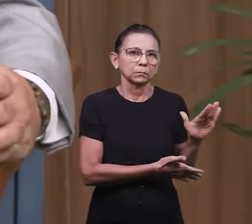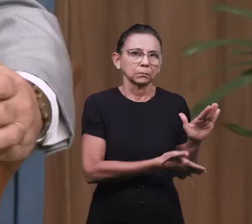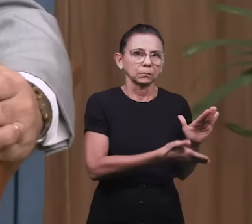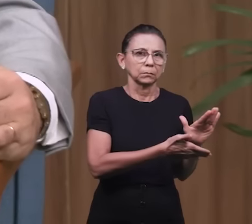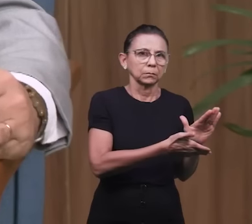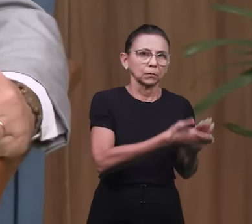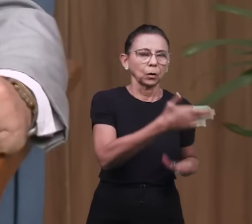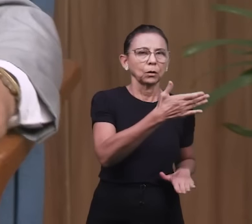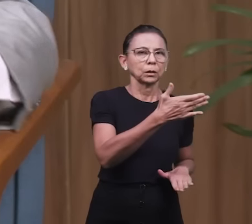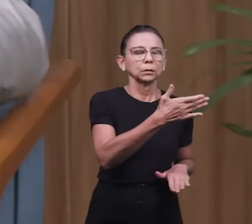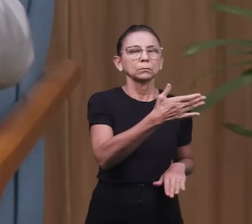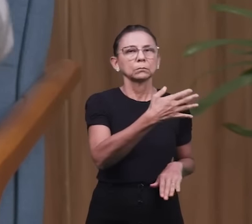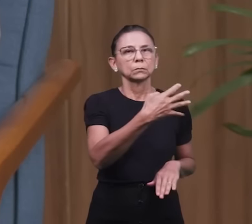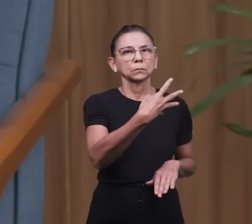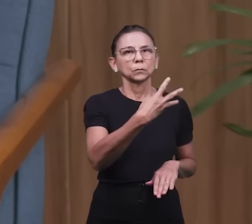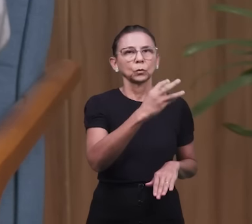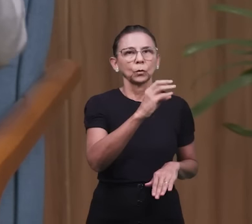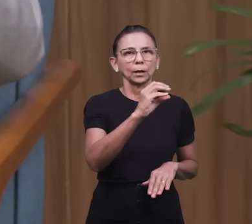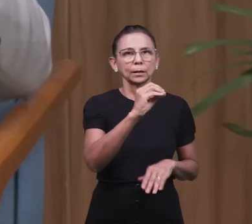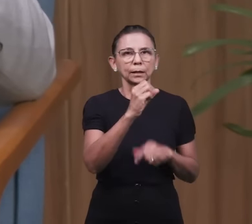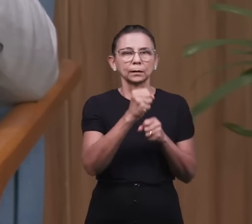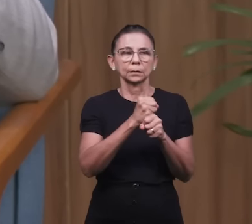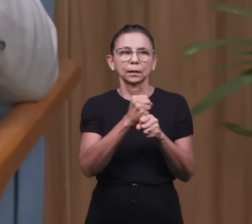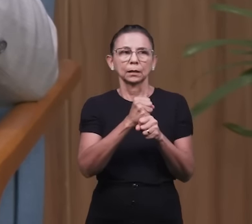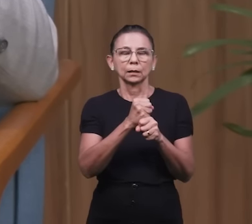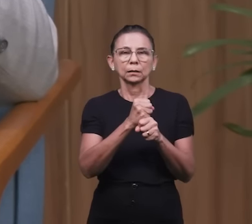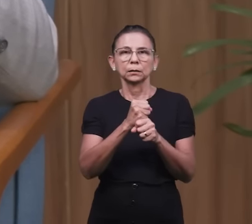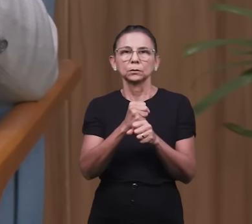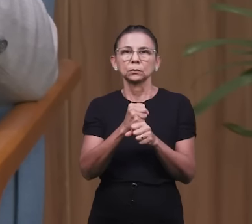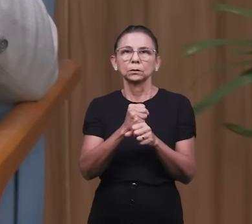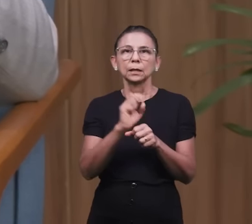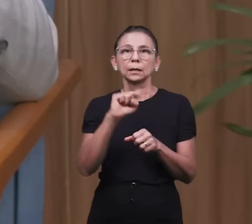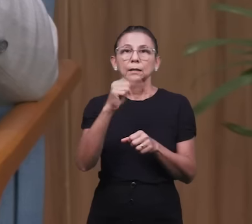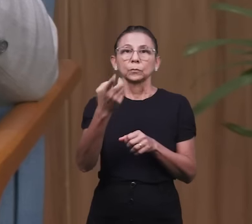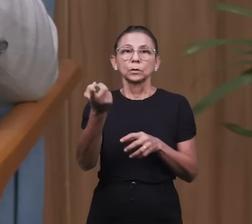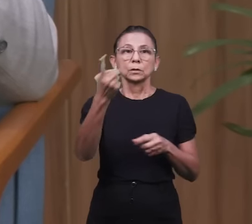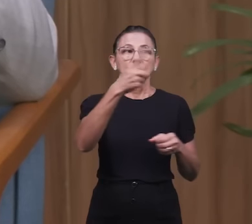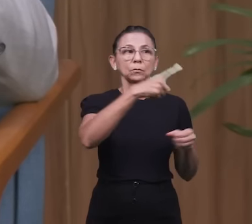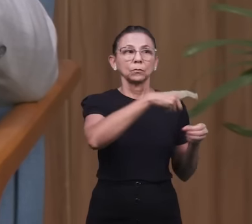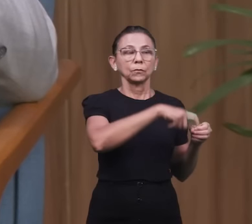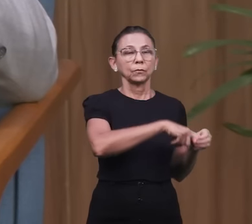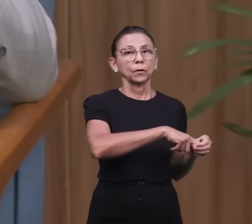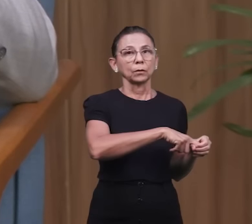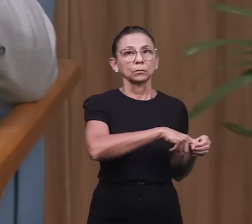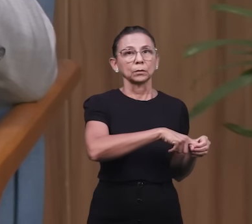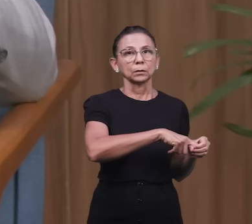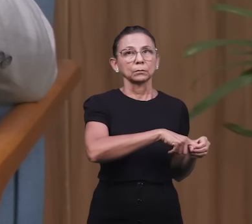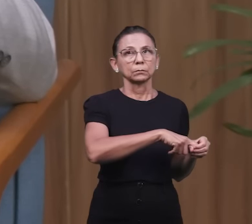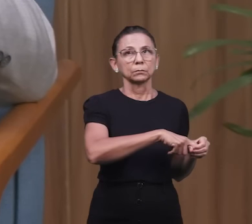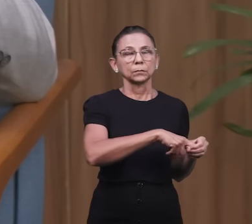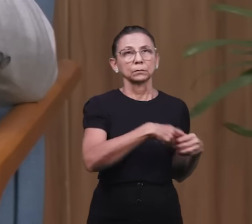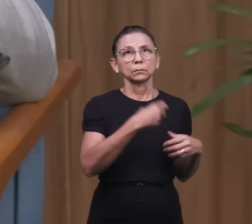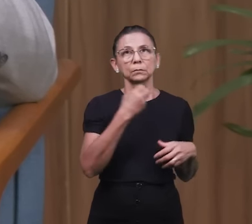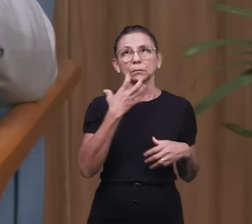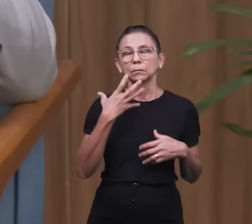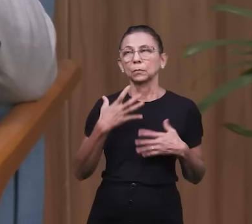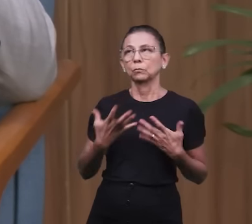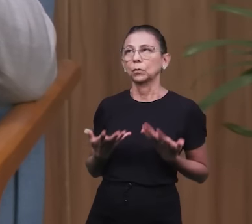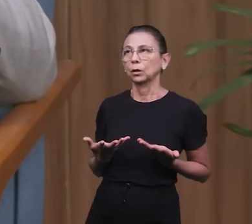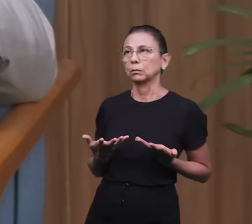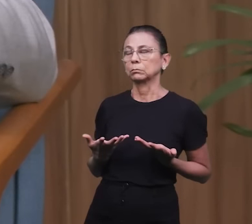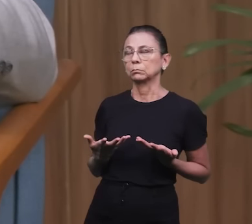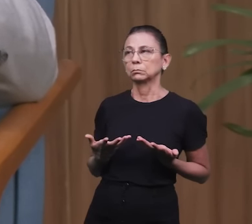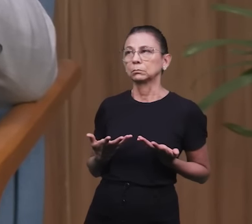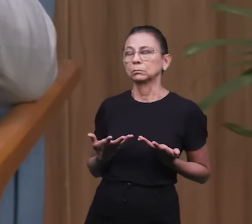saído do Egito por 40 anos ele retorna ao Egito e agora ele diz o seguinte bom Deus apareceu